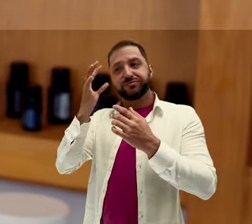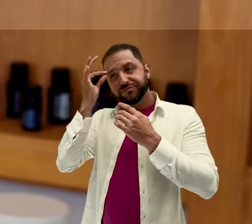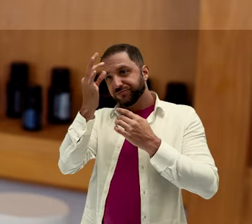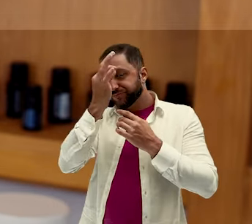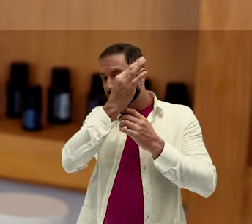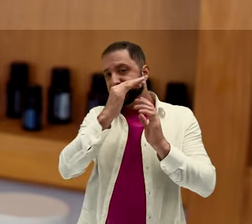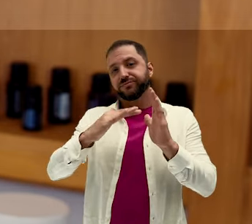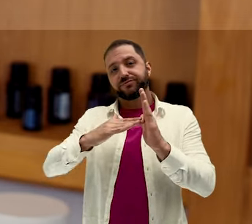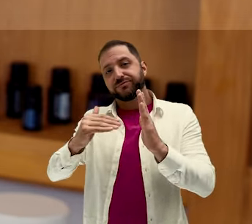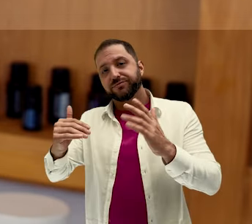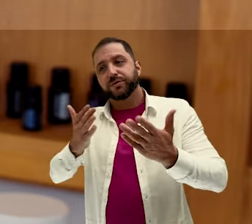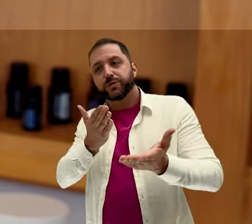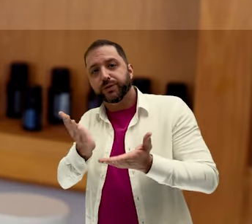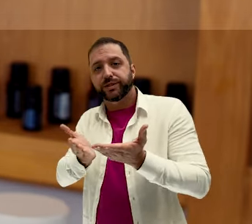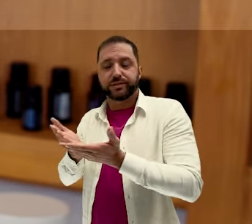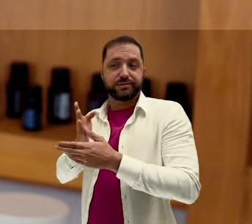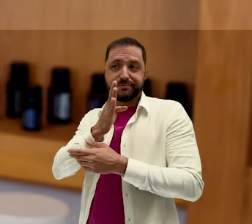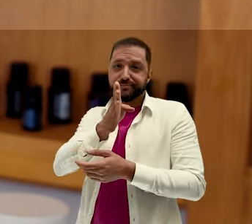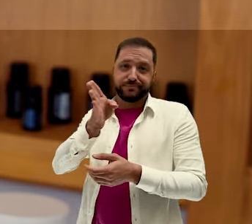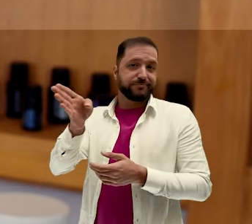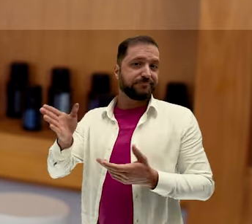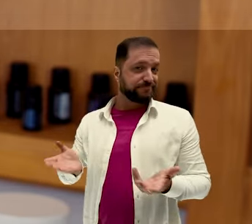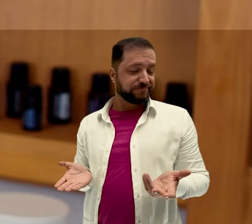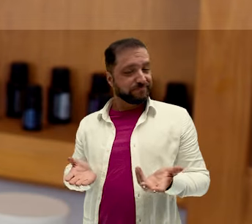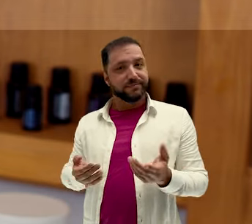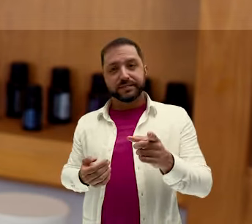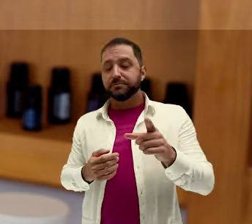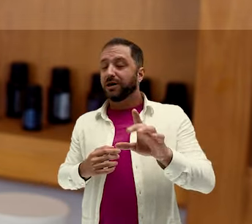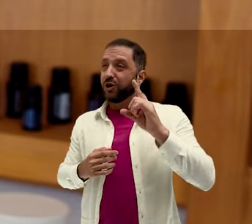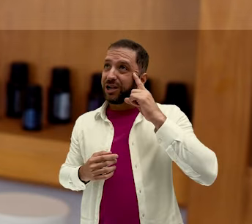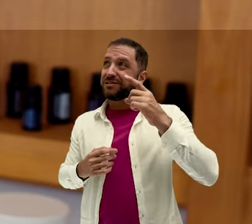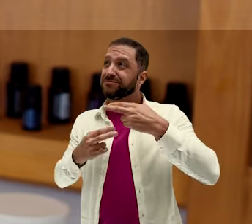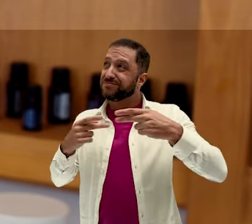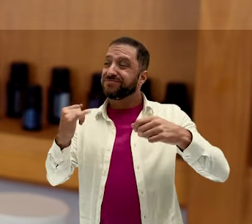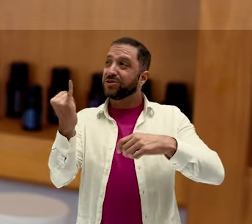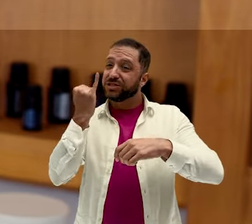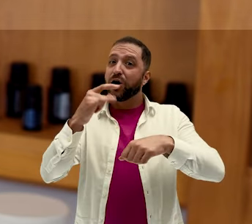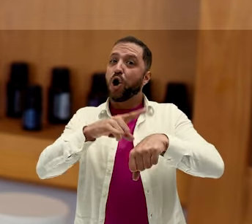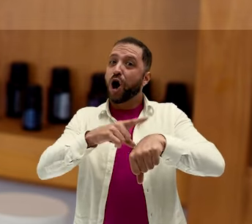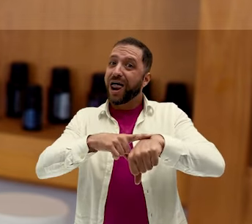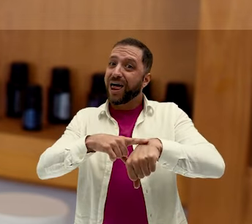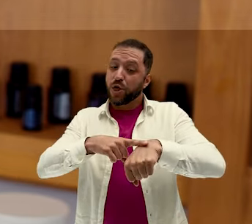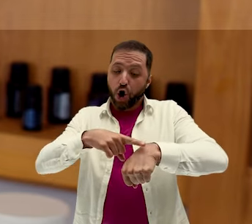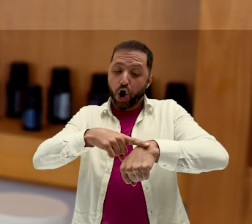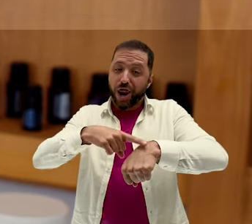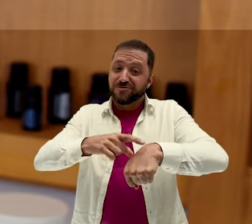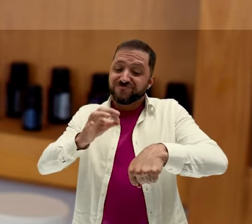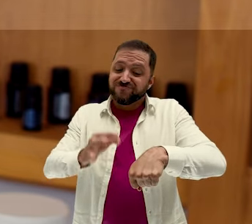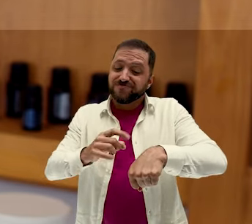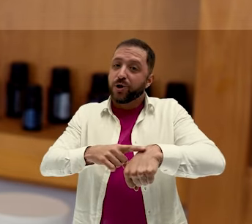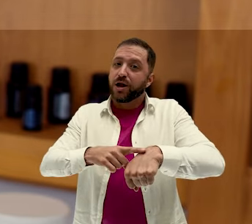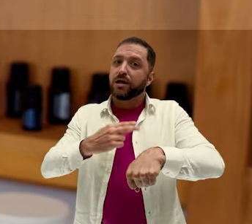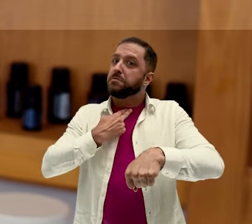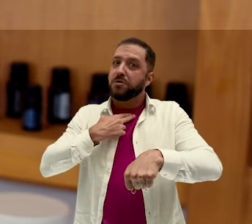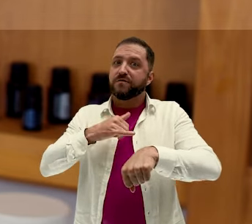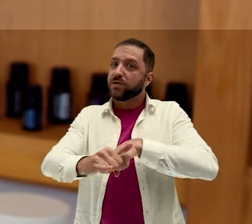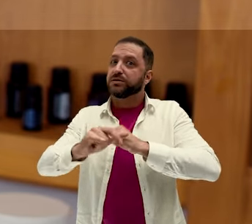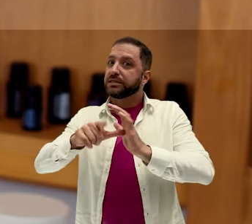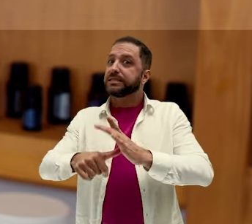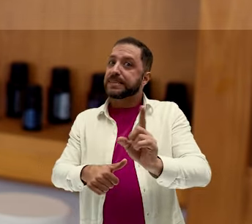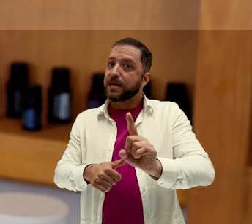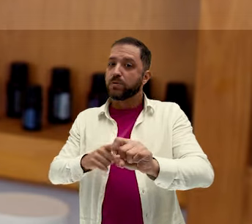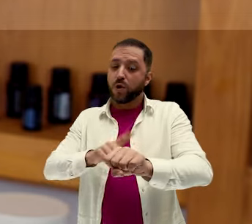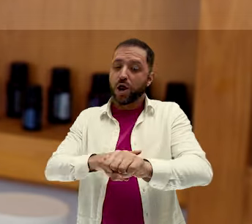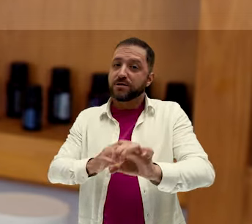seu cliente, agenda seu horário, chega... E outra coisa, gente, por favor, seja pontual, porque vocês nunca